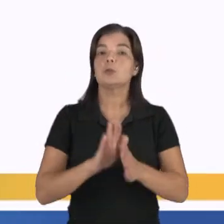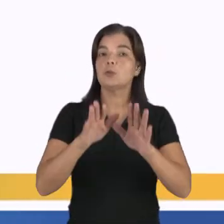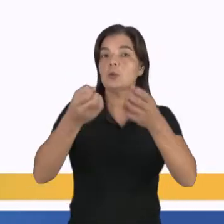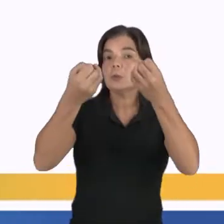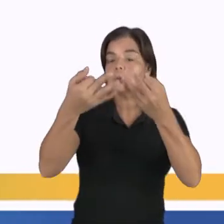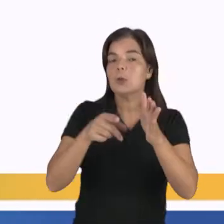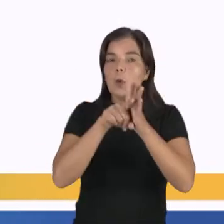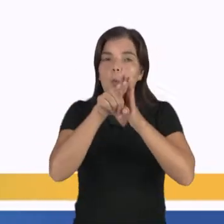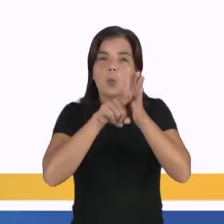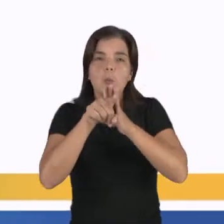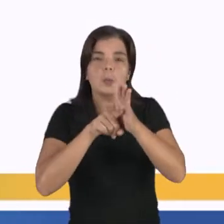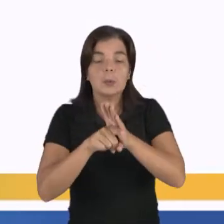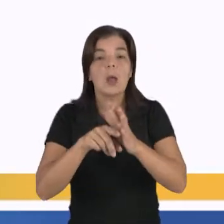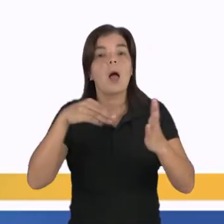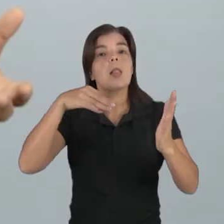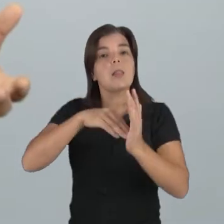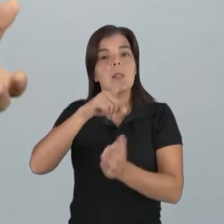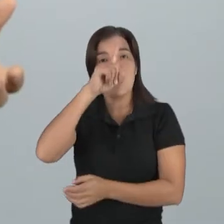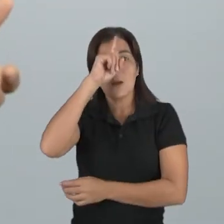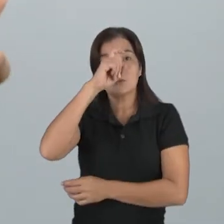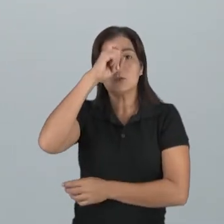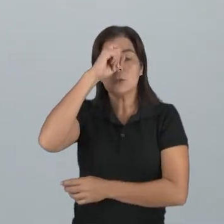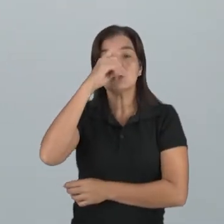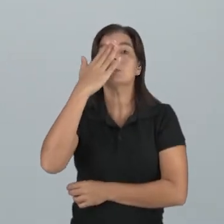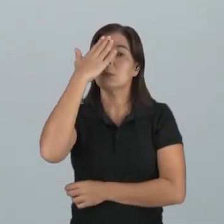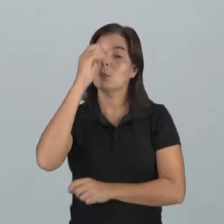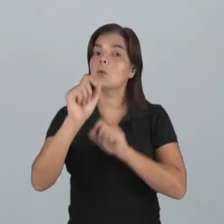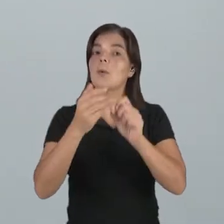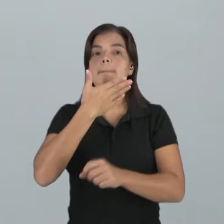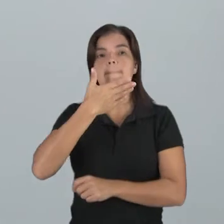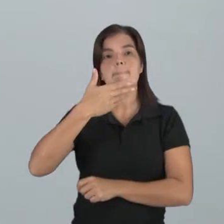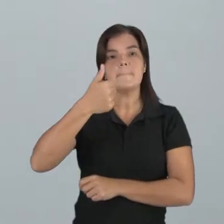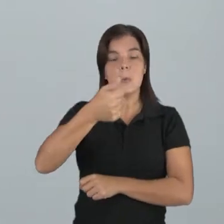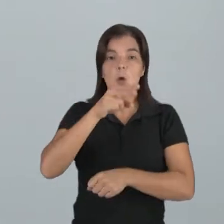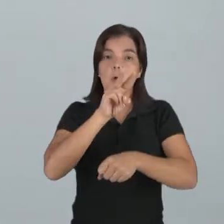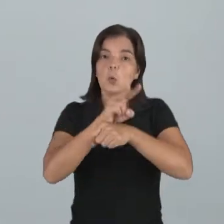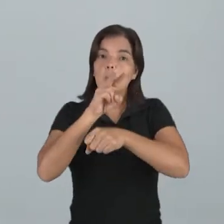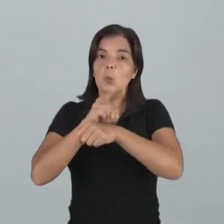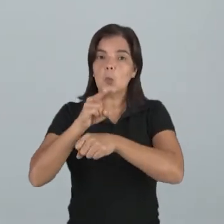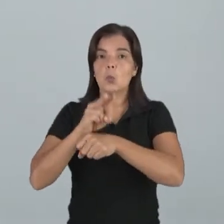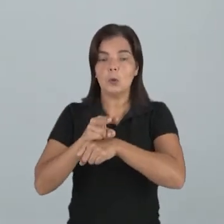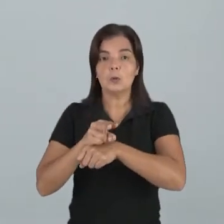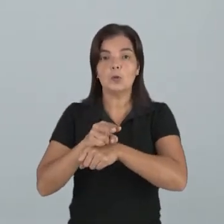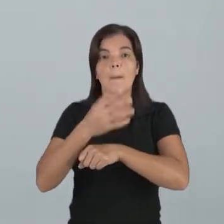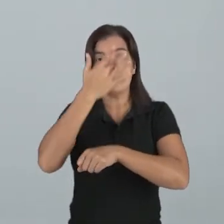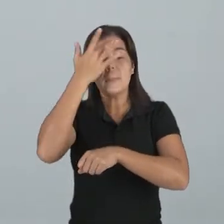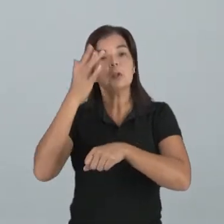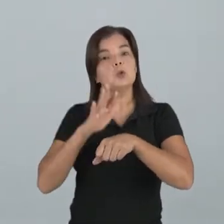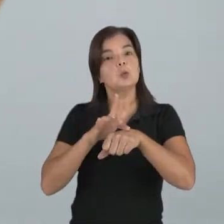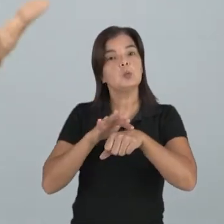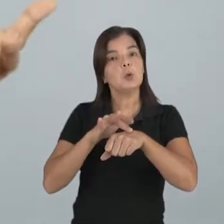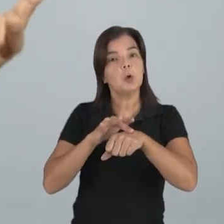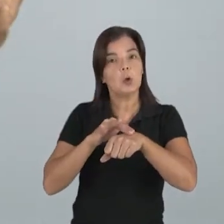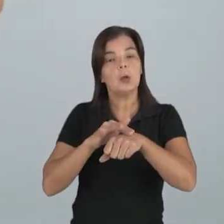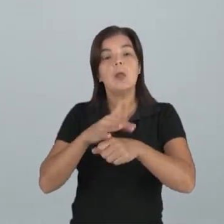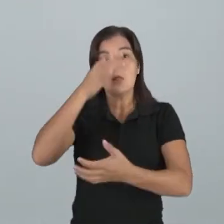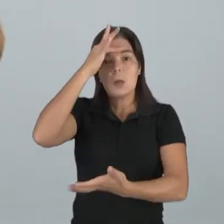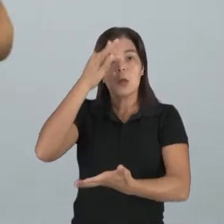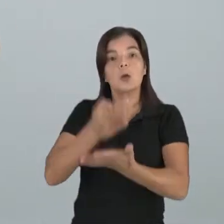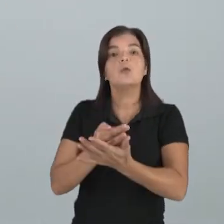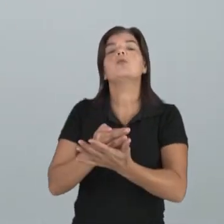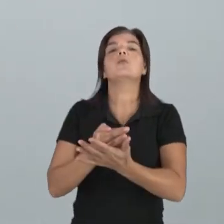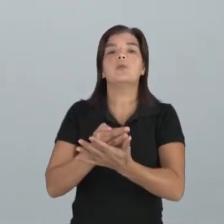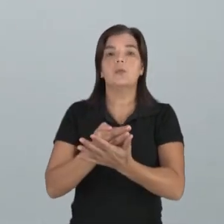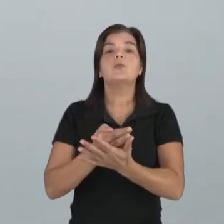faz pesquisa até nos hospitais, não é? Sabendo que é melhor você tratar de um paciente que tem fé, que